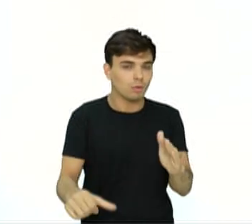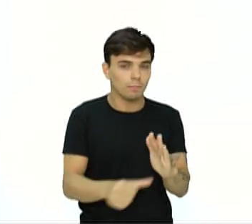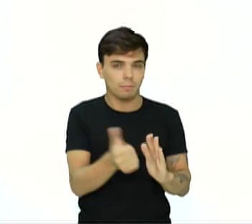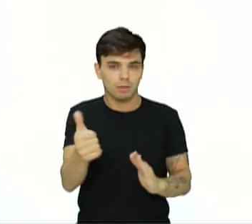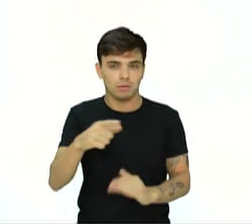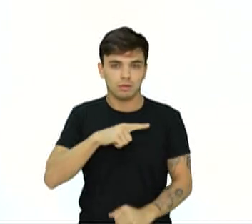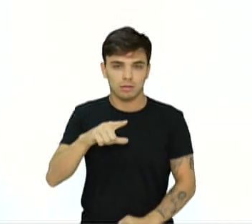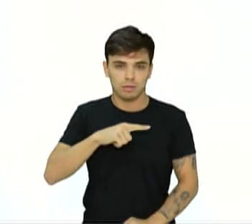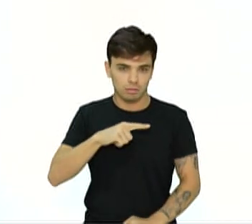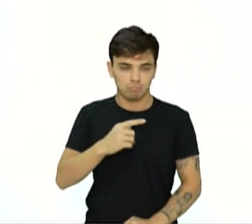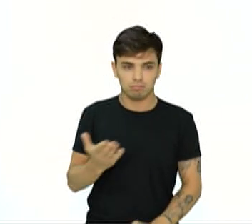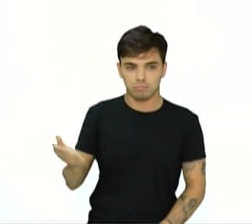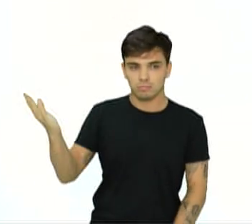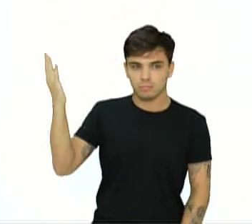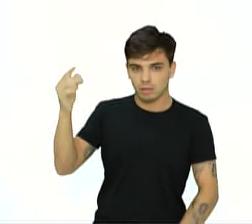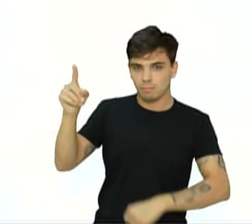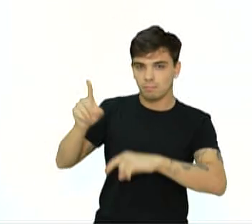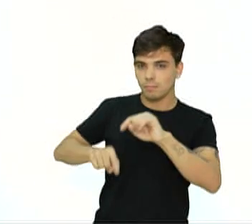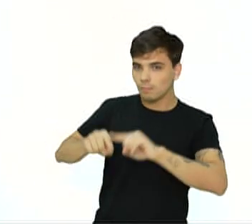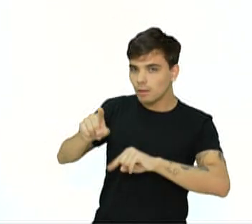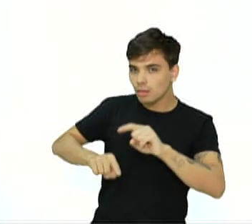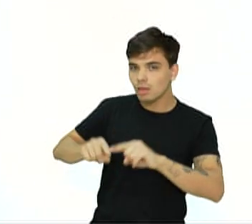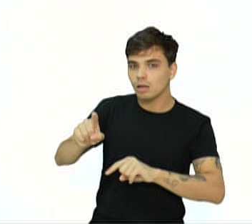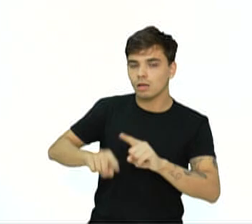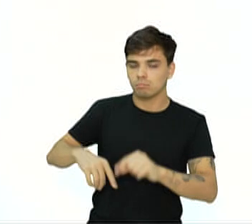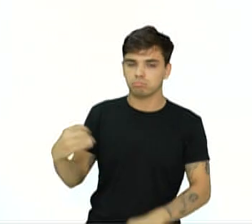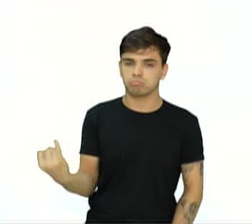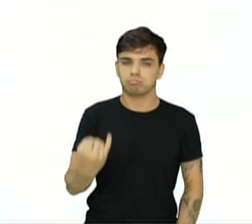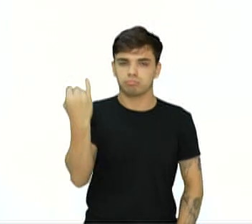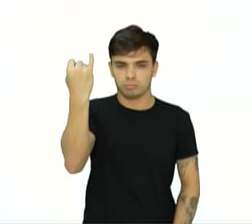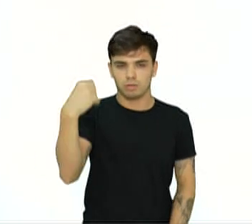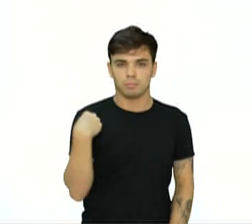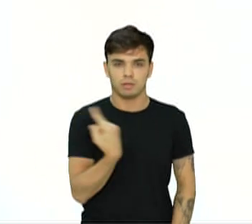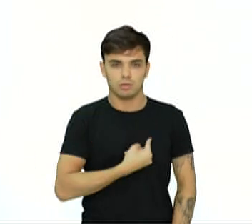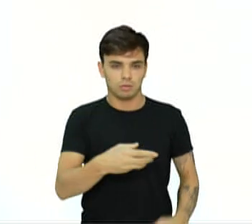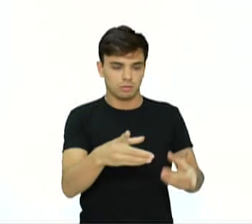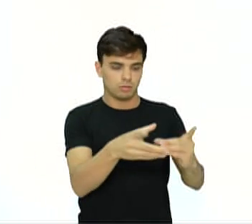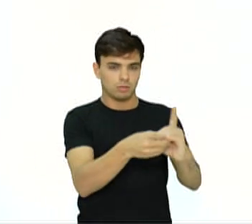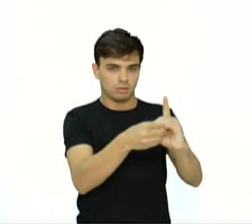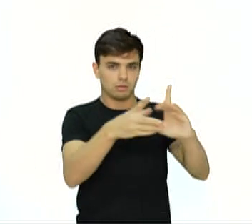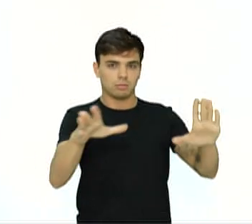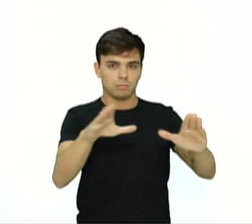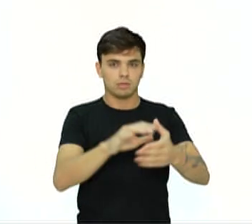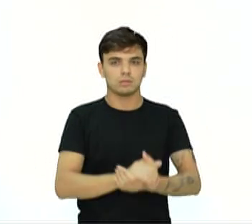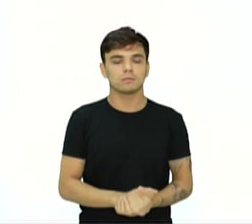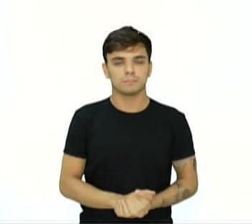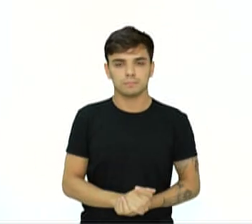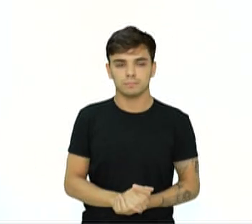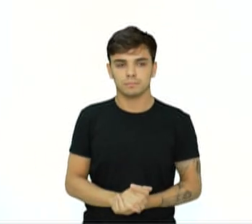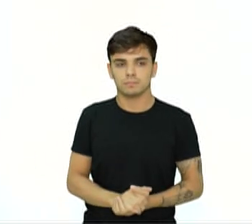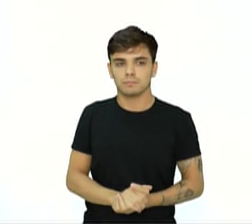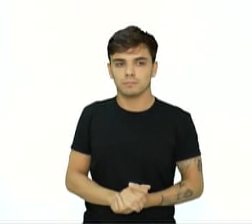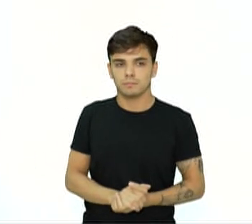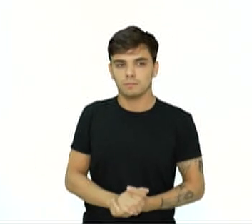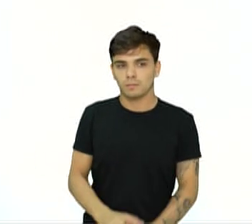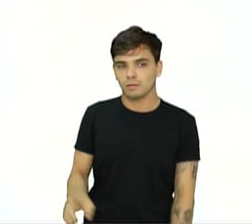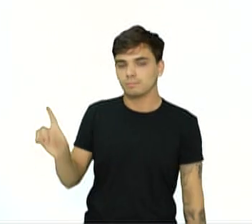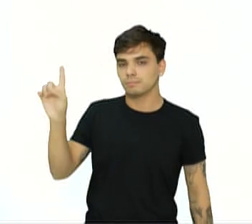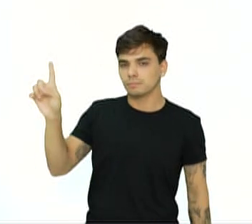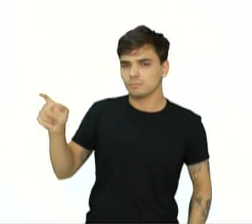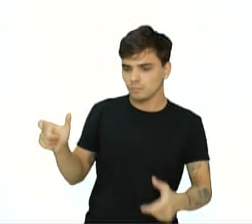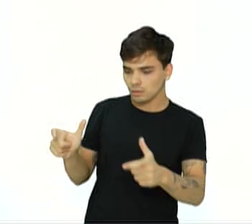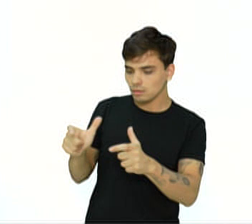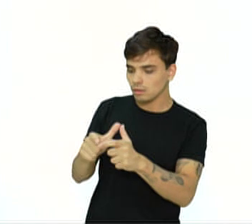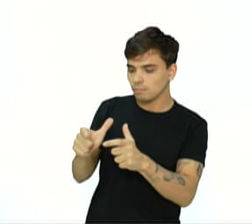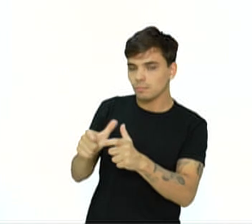têm com esse instrumento tão importante para a nossa democracia, né? Aqui, esse